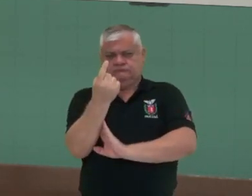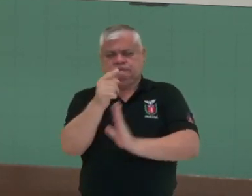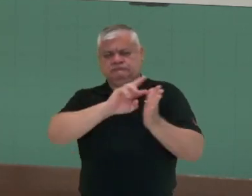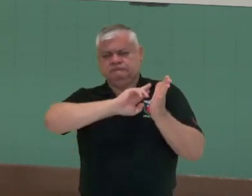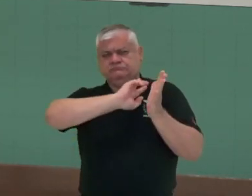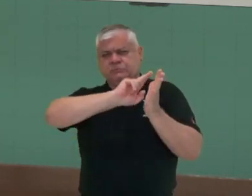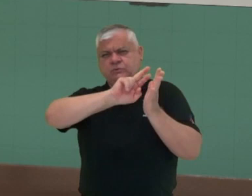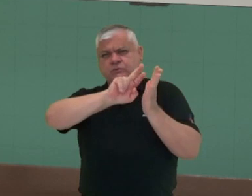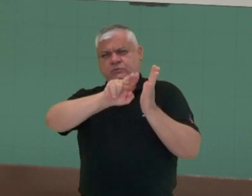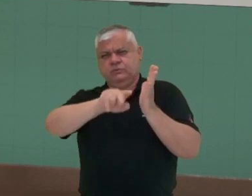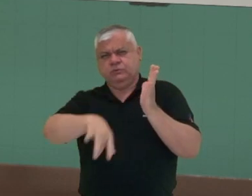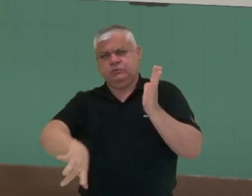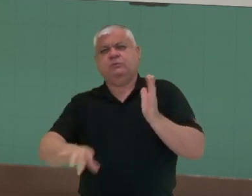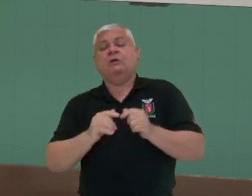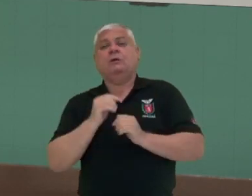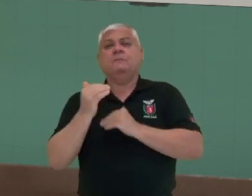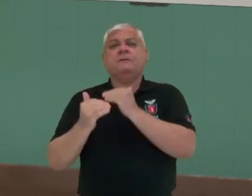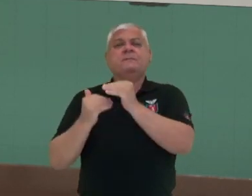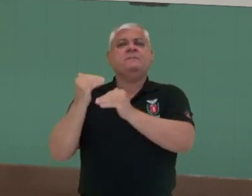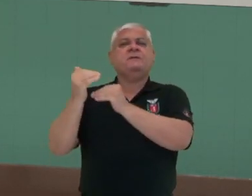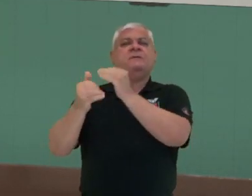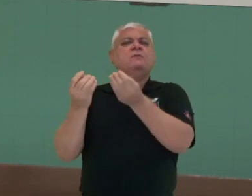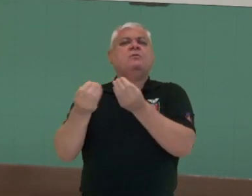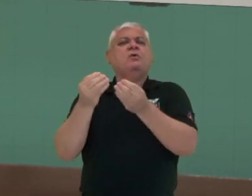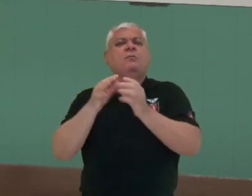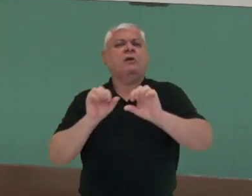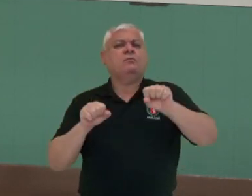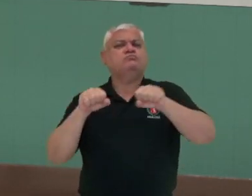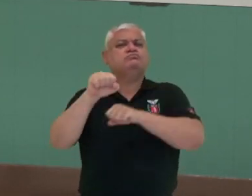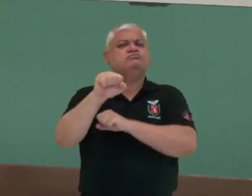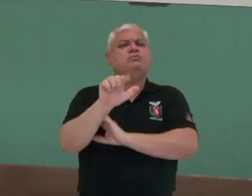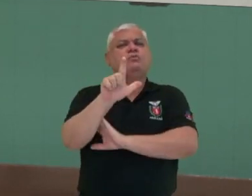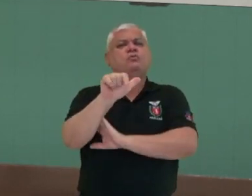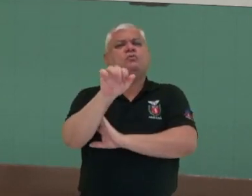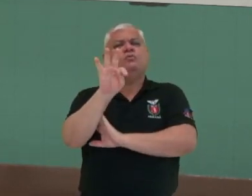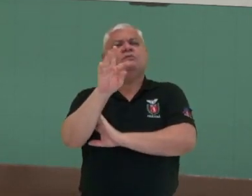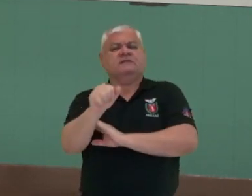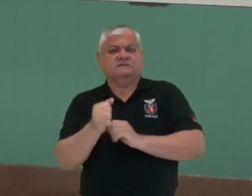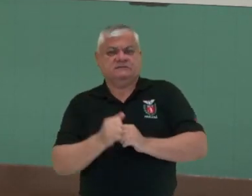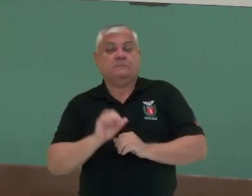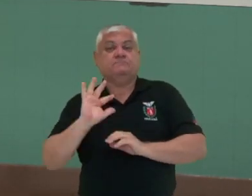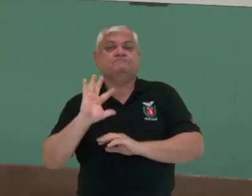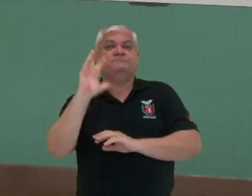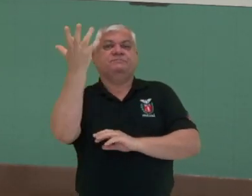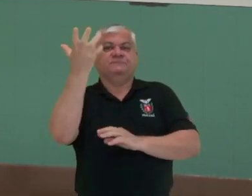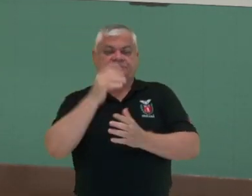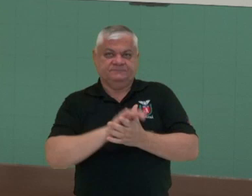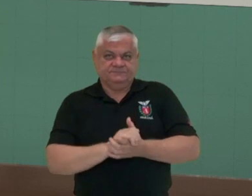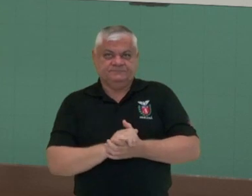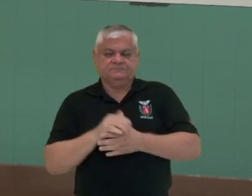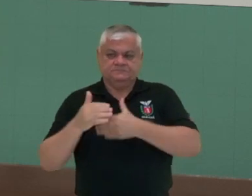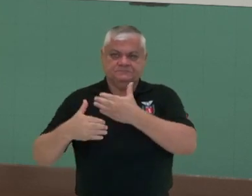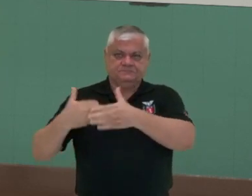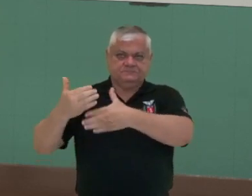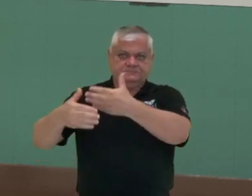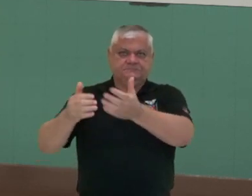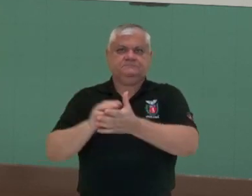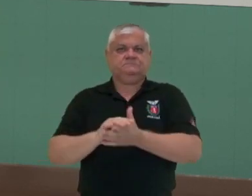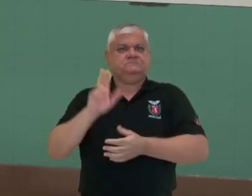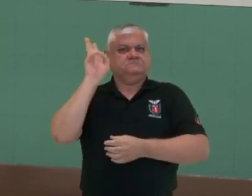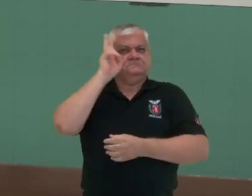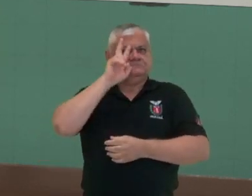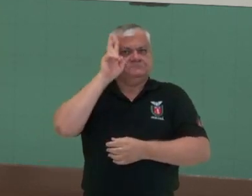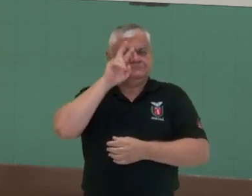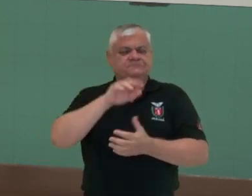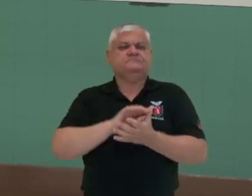geral, vamos falar um pouquinho da evolução das lutas, né? Como que se deu essa evolução histórica,